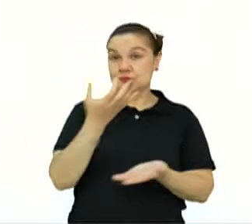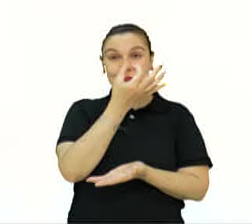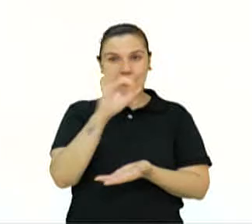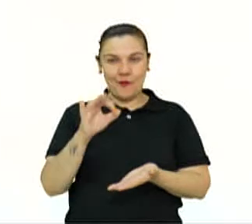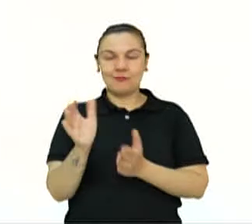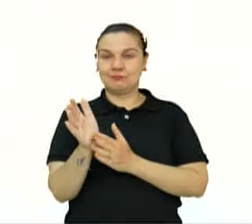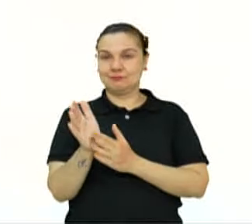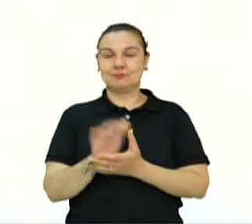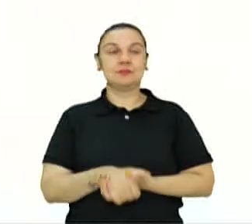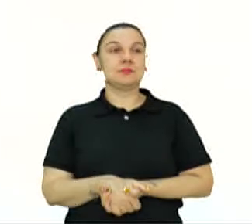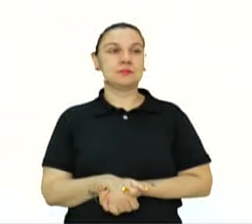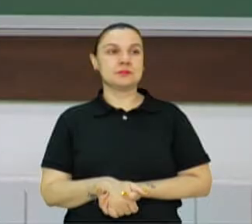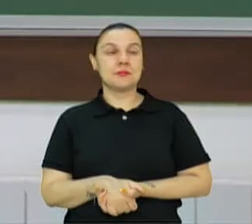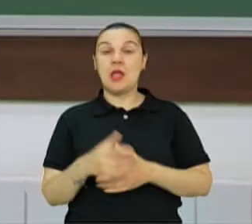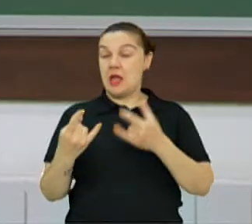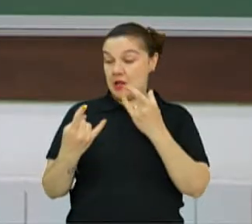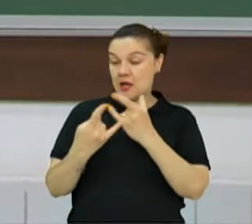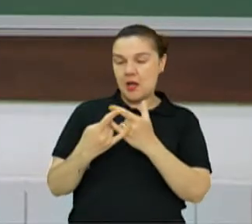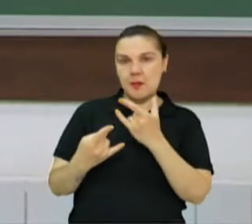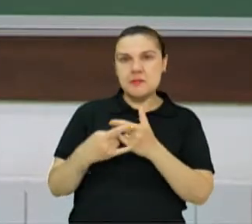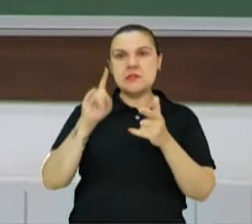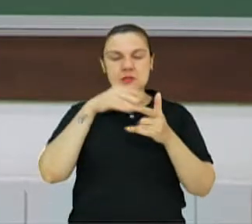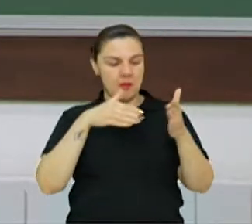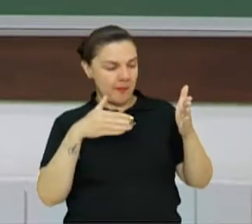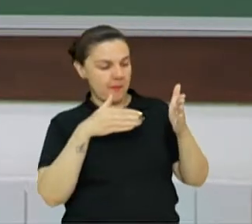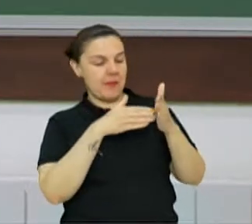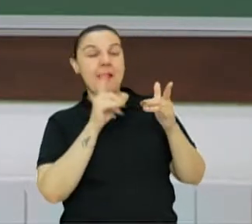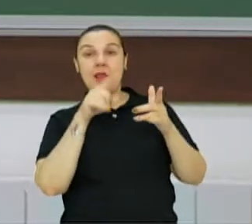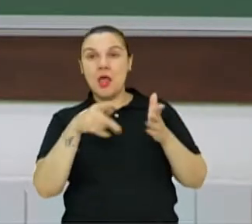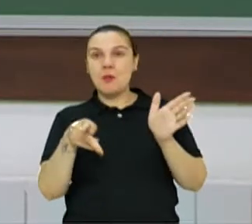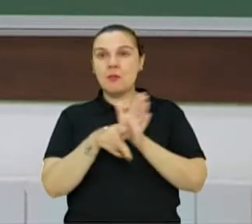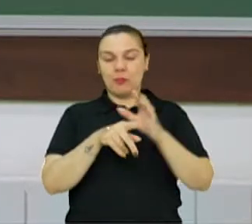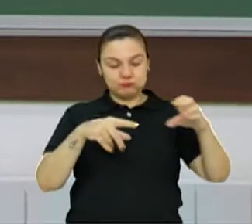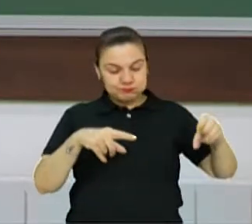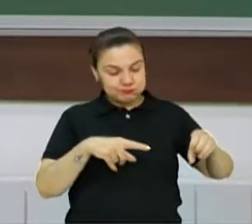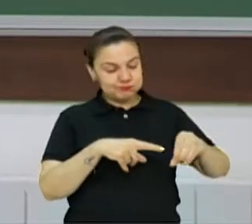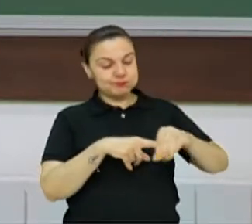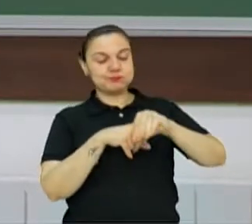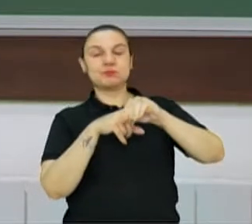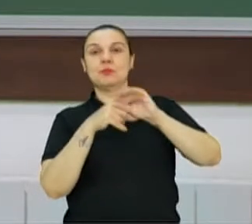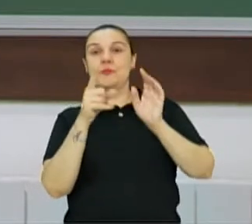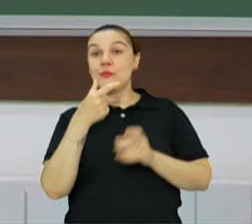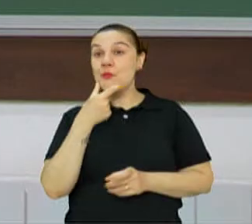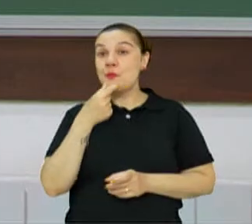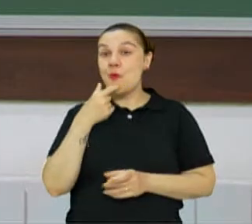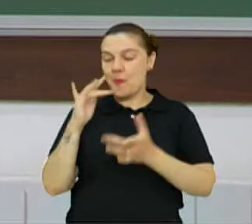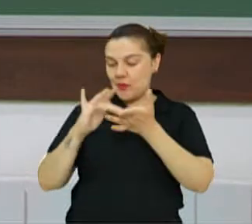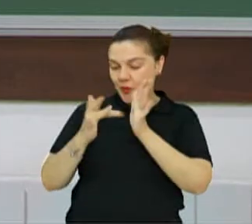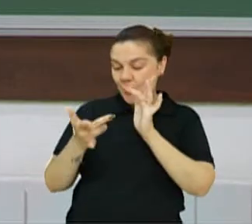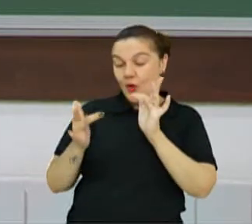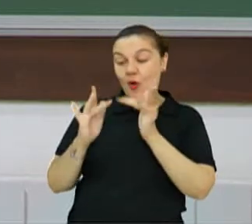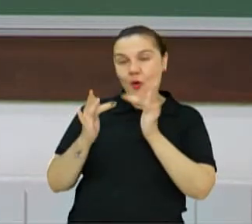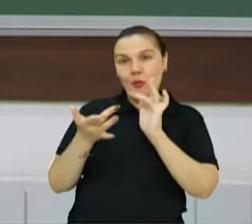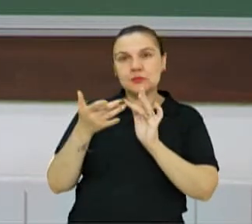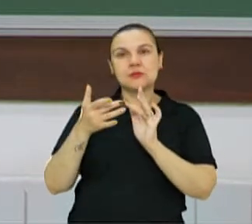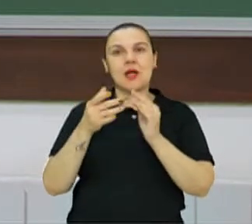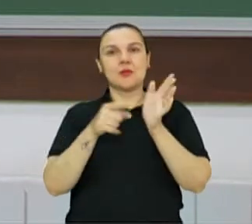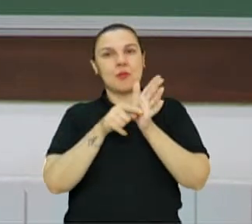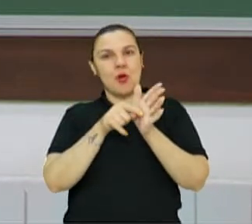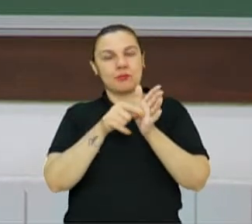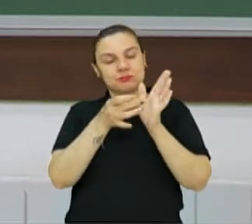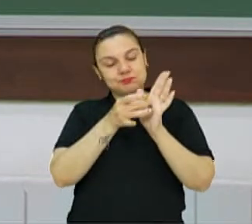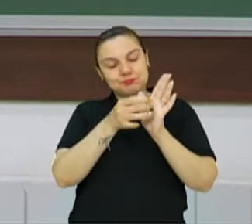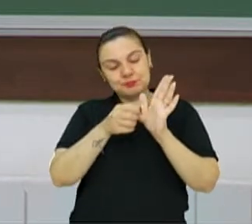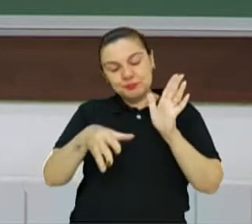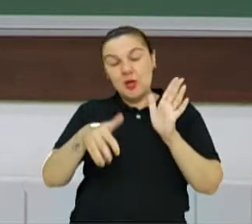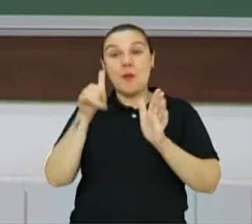corretíssimo, né? A camisinha, ela é uma barreira, ela é uma capa protetora que vai impedir aí o contato entre as secreções, né, do